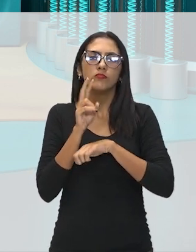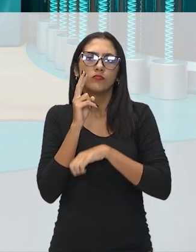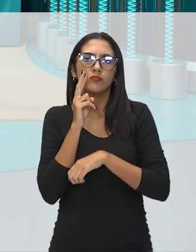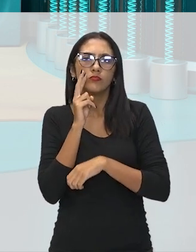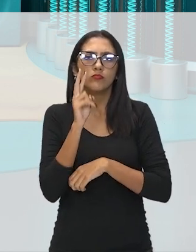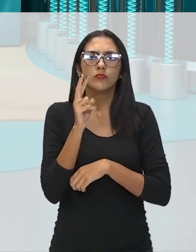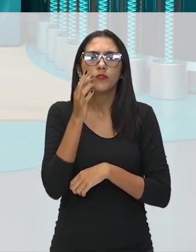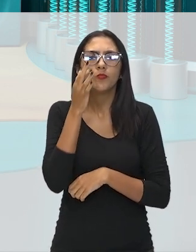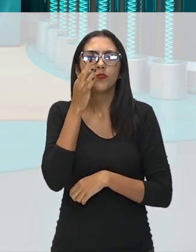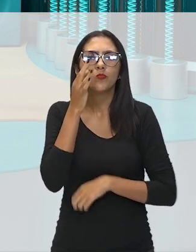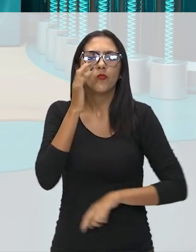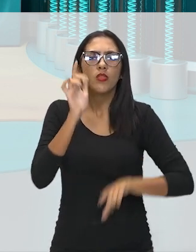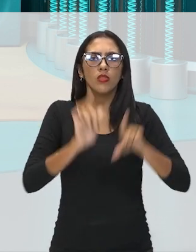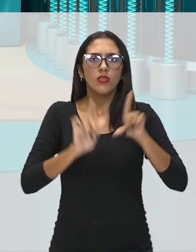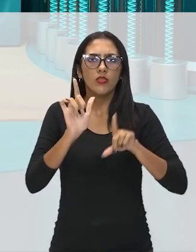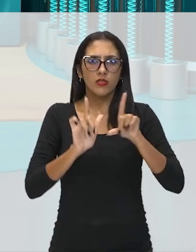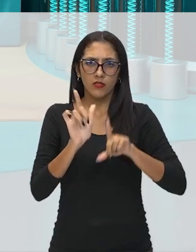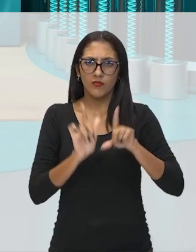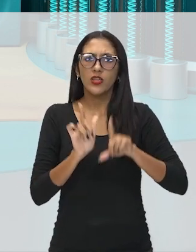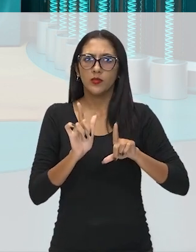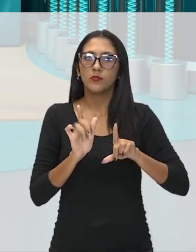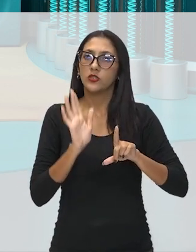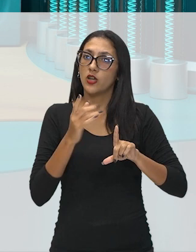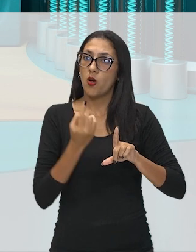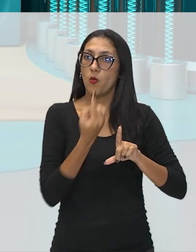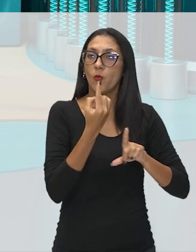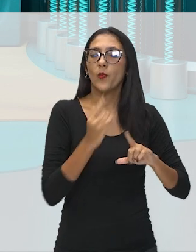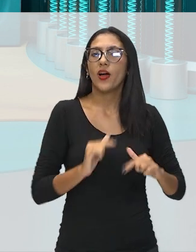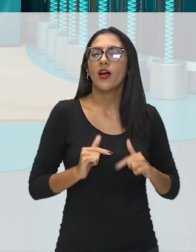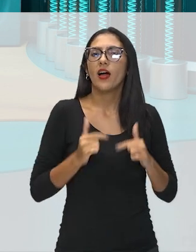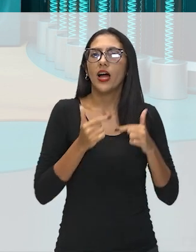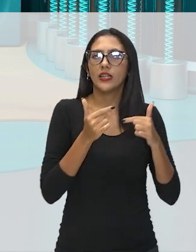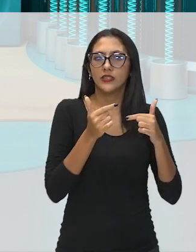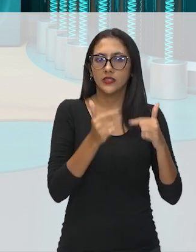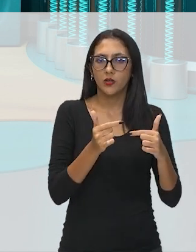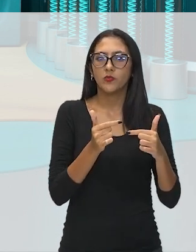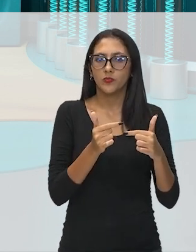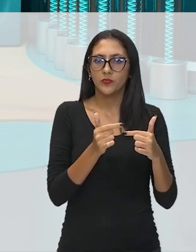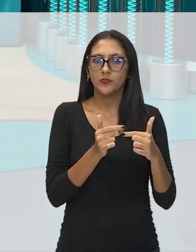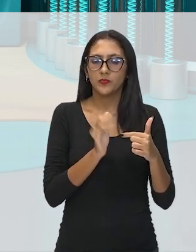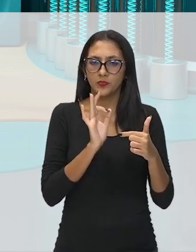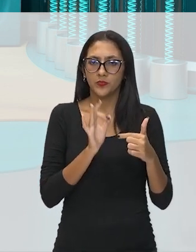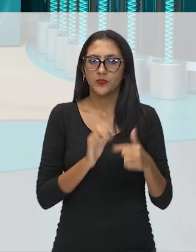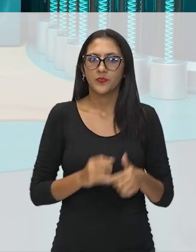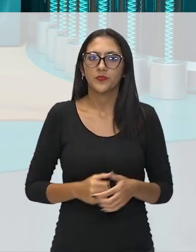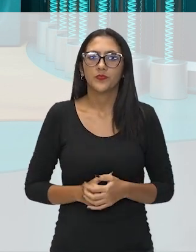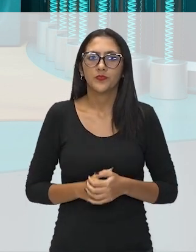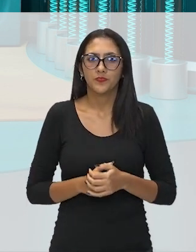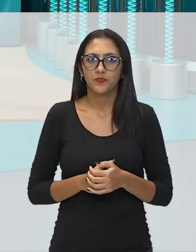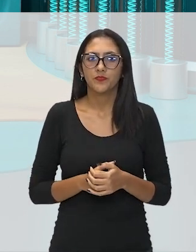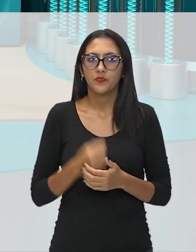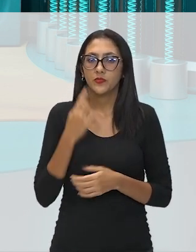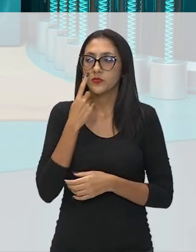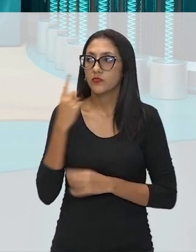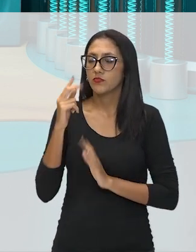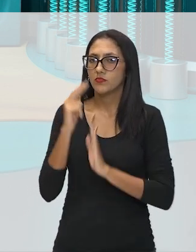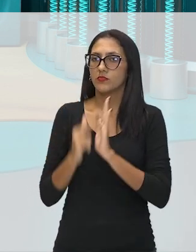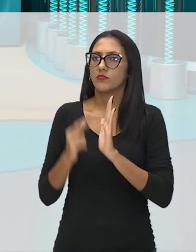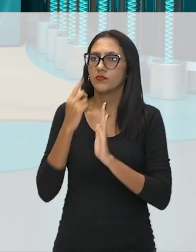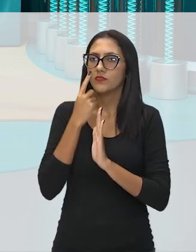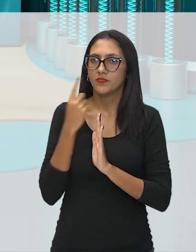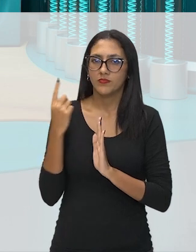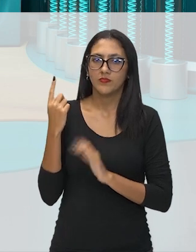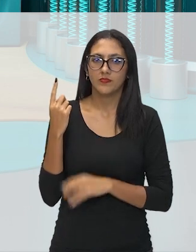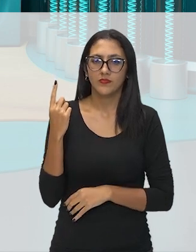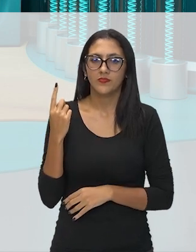O que estava acontecendo antes da Vitória tocar a campainha? Então aqui, ó, Dani was watching TV